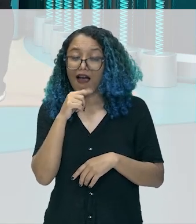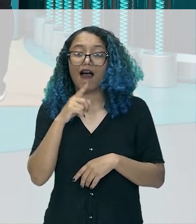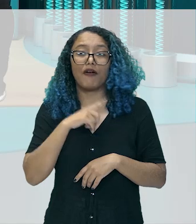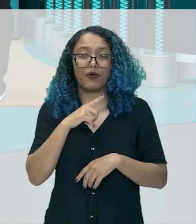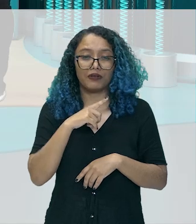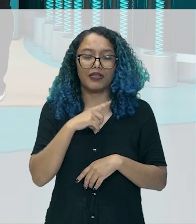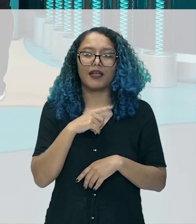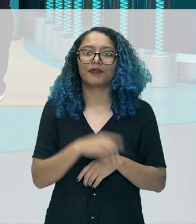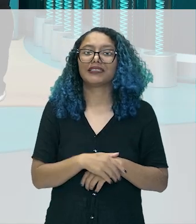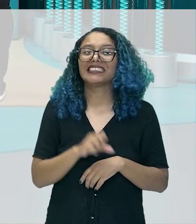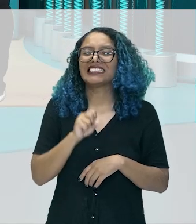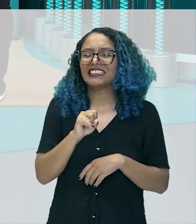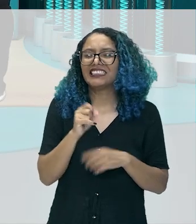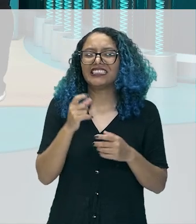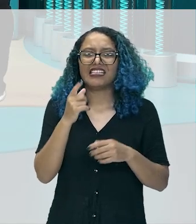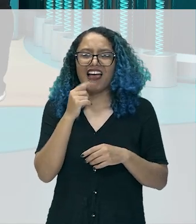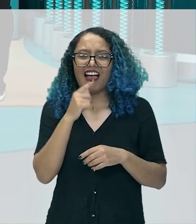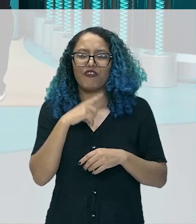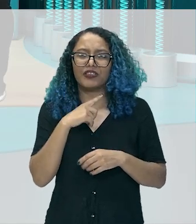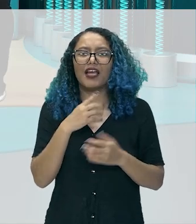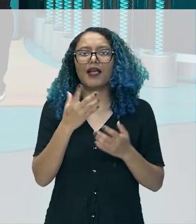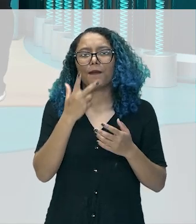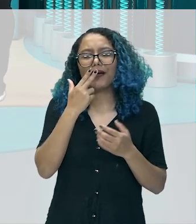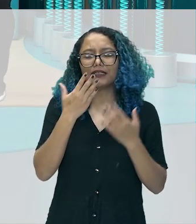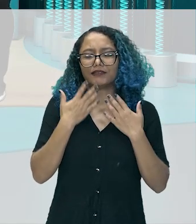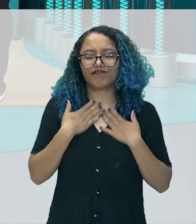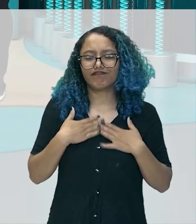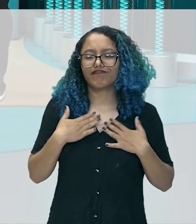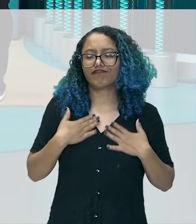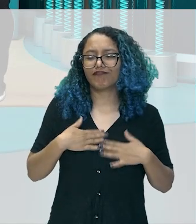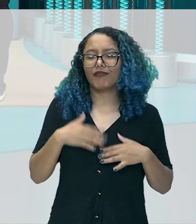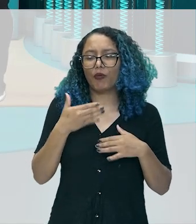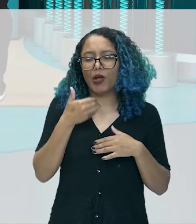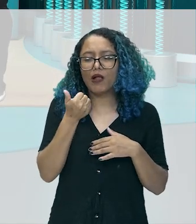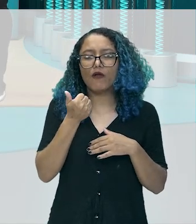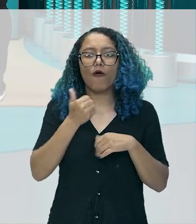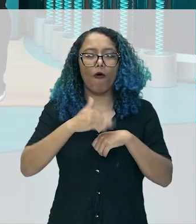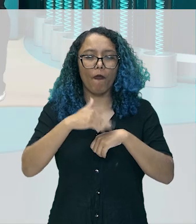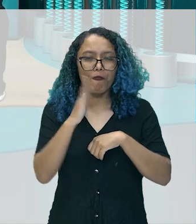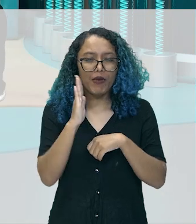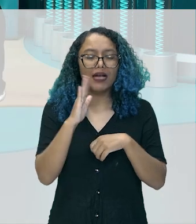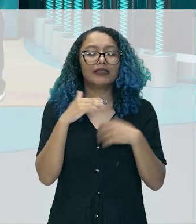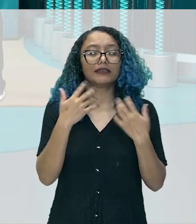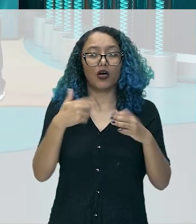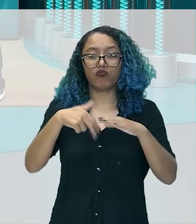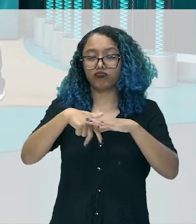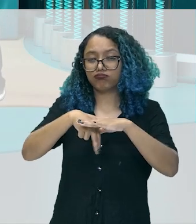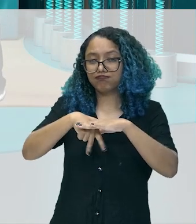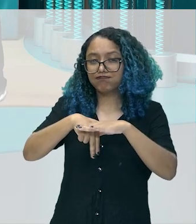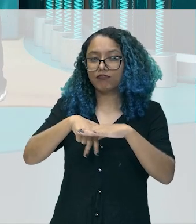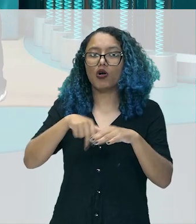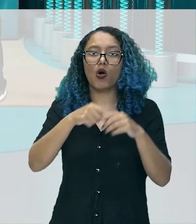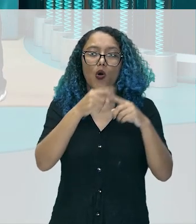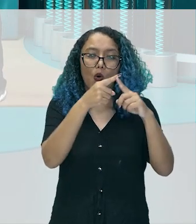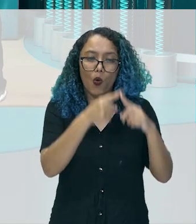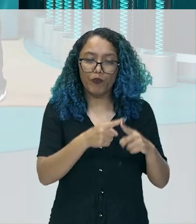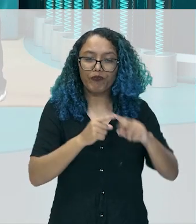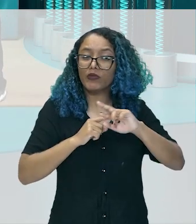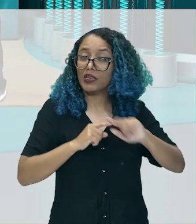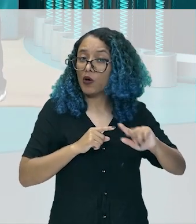local. O que eles pretendem com a ginástica laboral? Manter a saúde do corpo ali do seu colaborador.